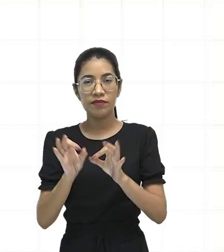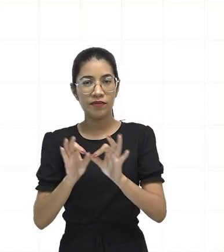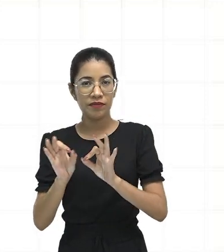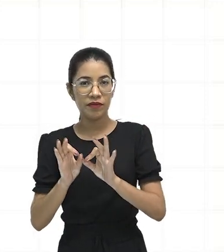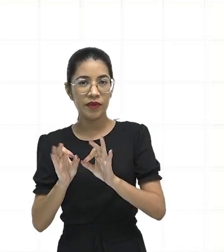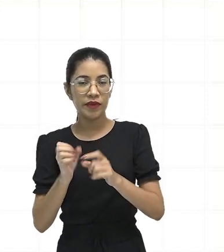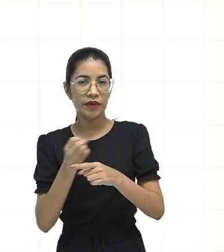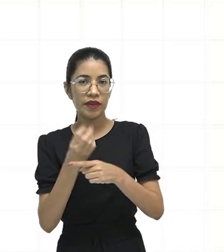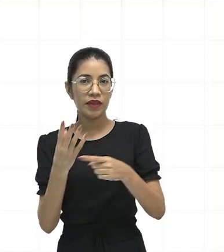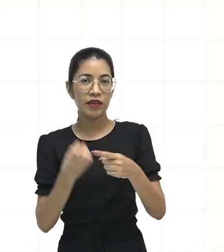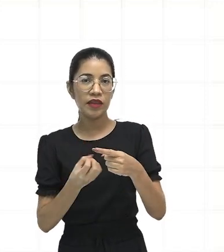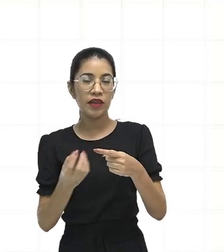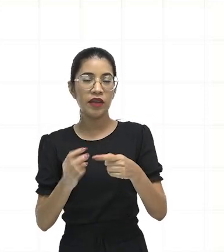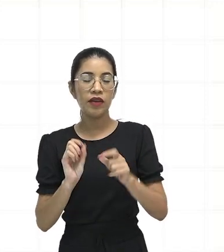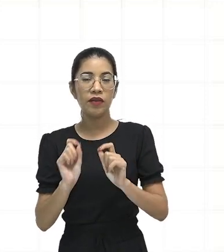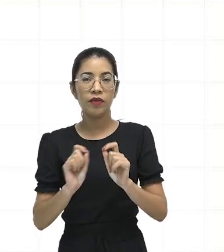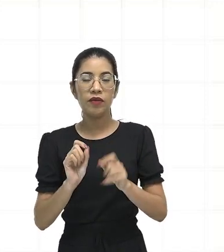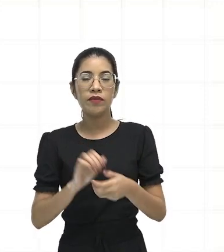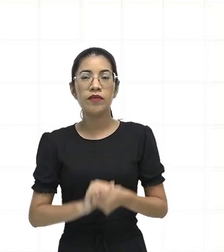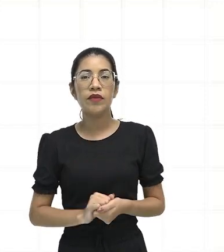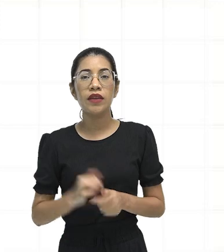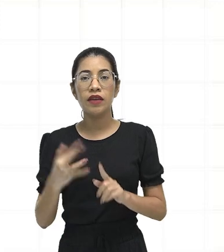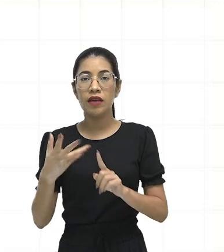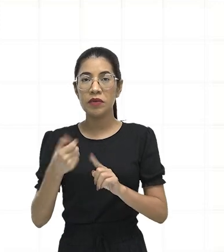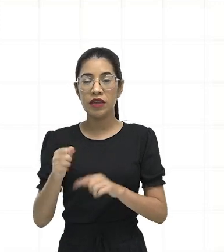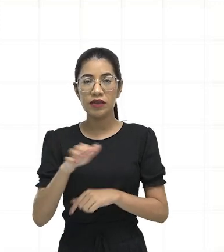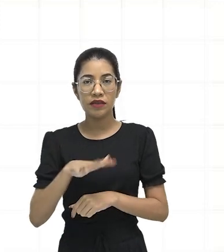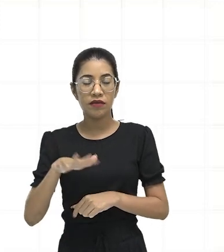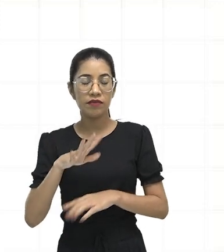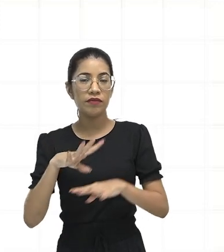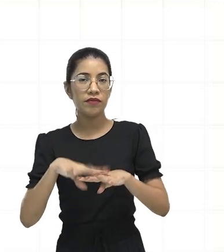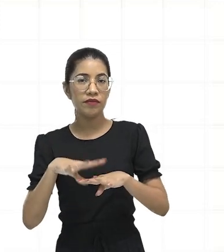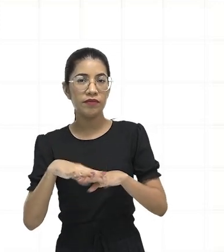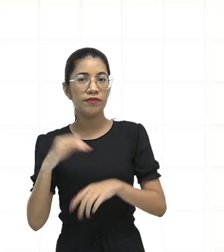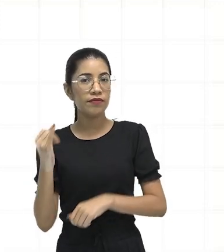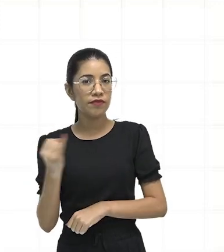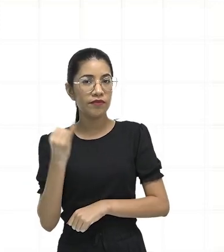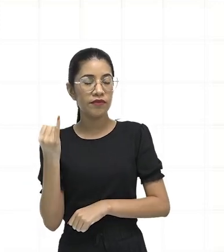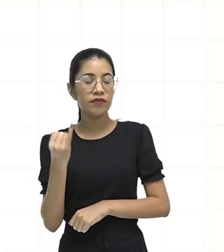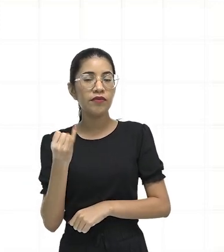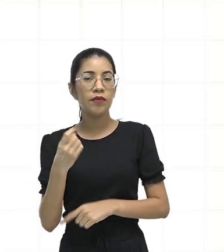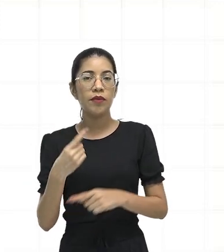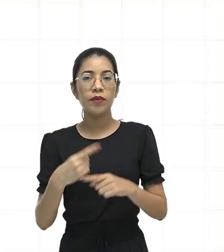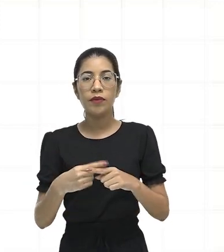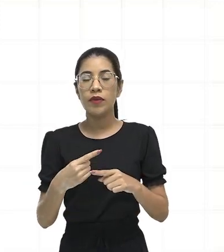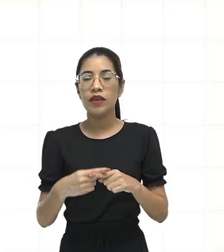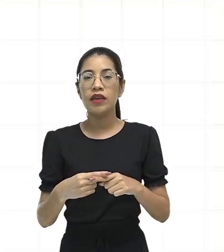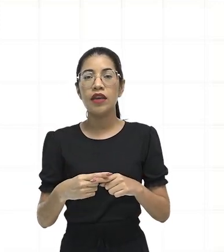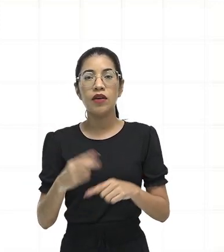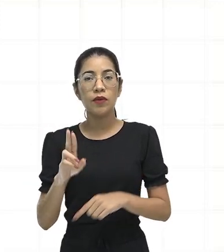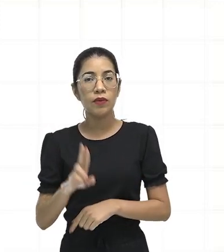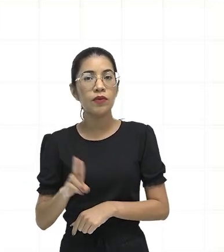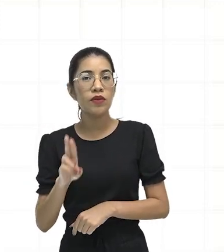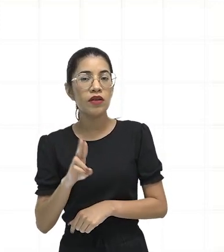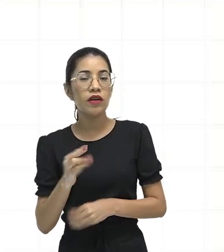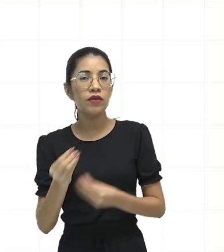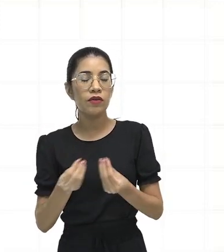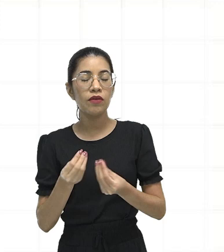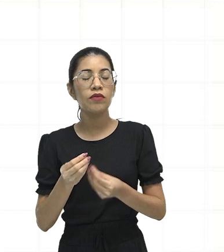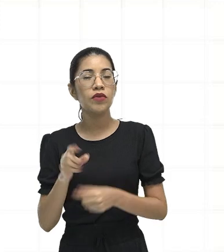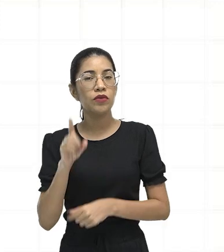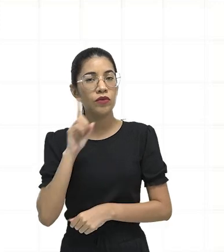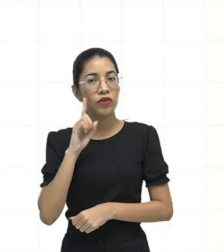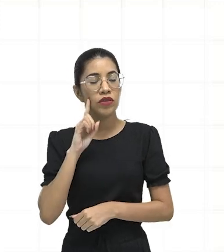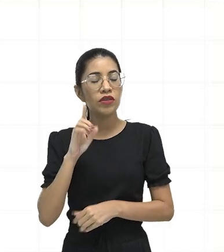de frações são habilidades importantes na matemática, pois são frequentemente utilizadas no dia a